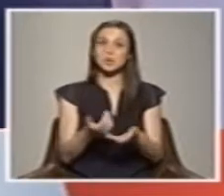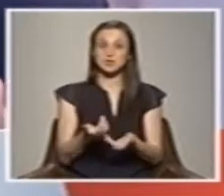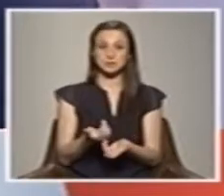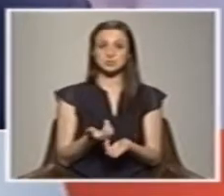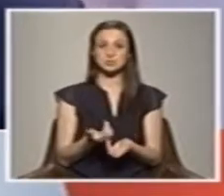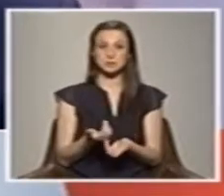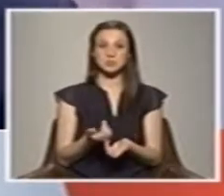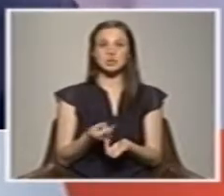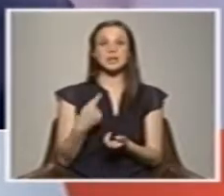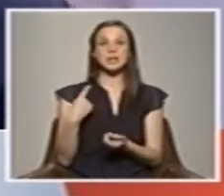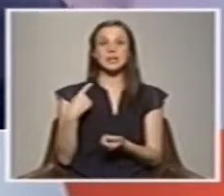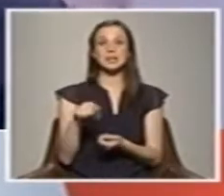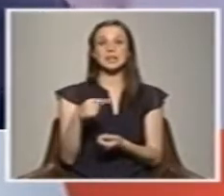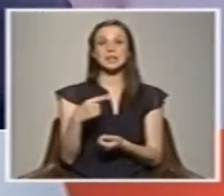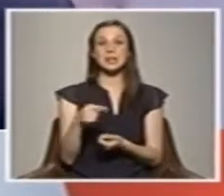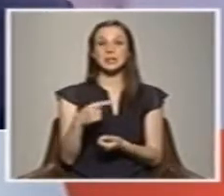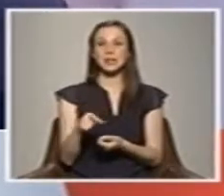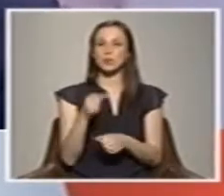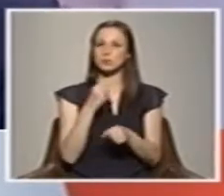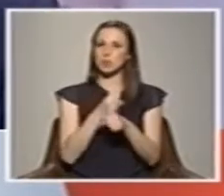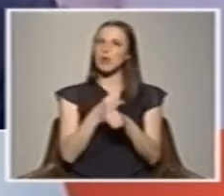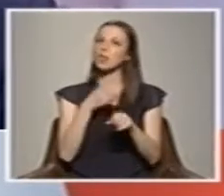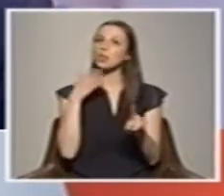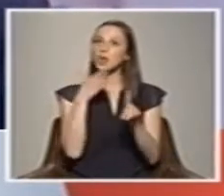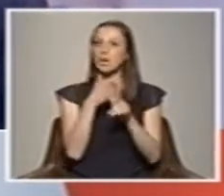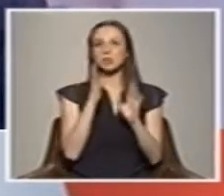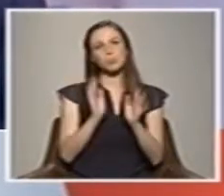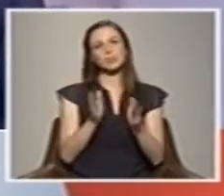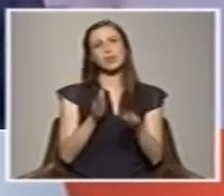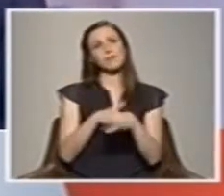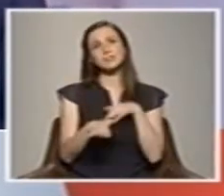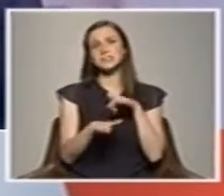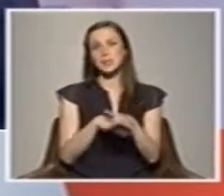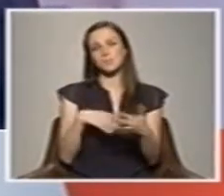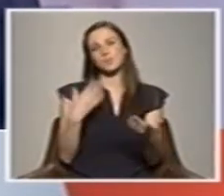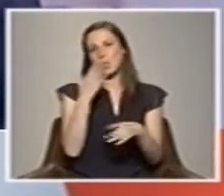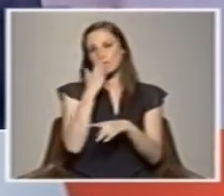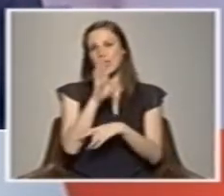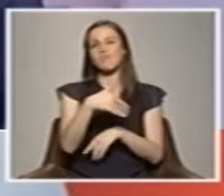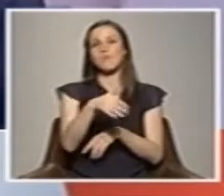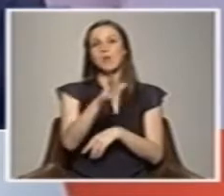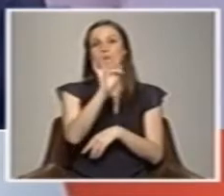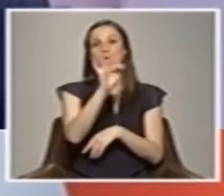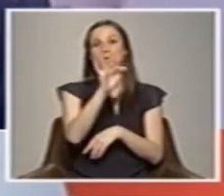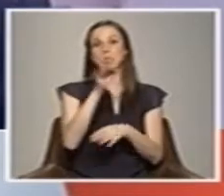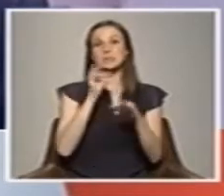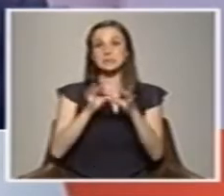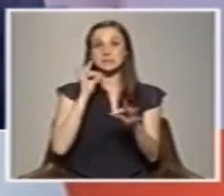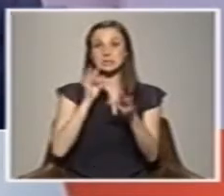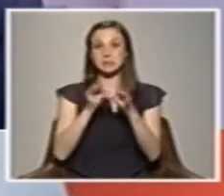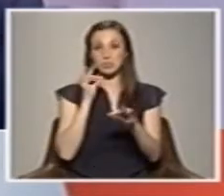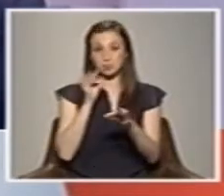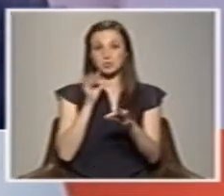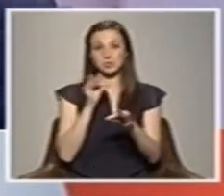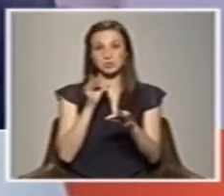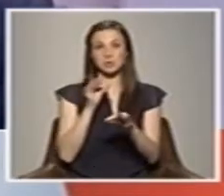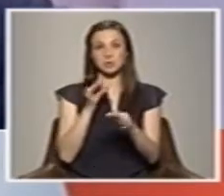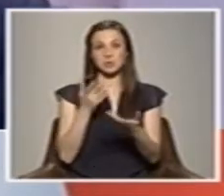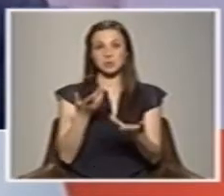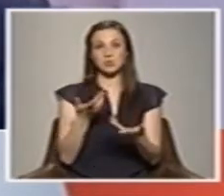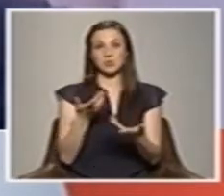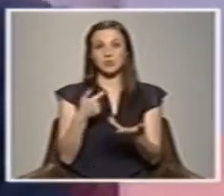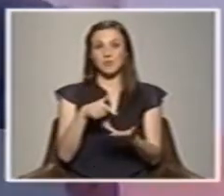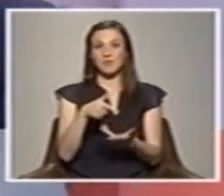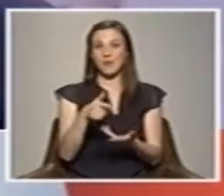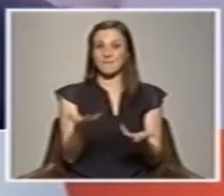E depois há uma ação direta que tem que se fazer. Nós, por exemplo, vamos fazer no dia 14 de setembro, reanimando uma coisa velha do